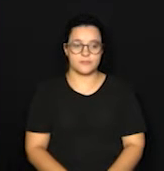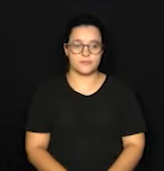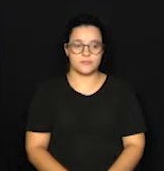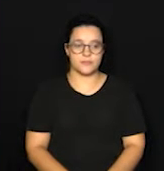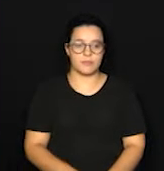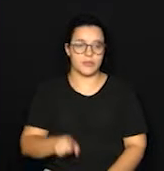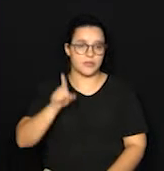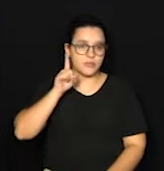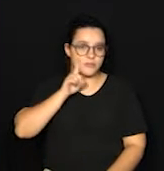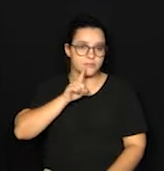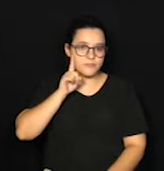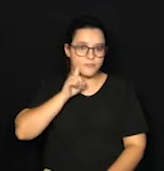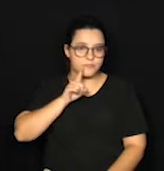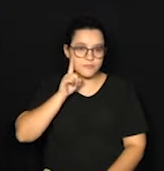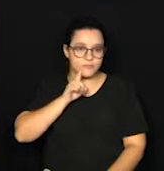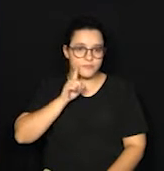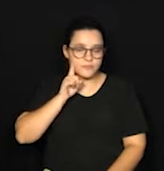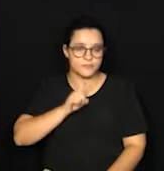6.209, Americana